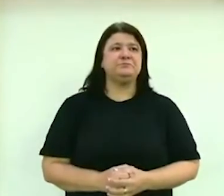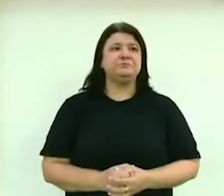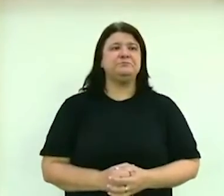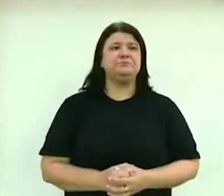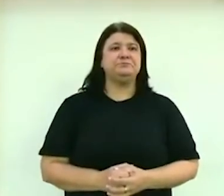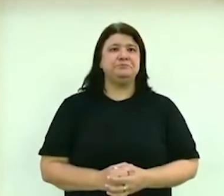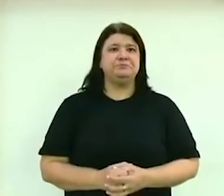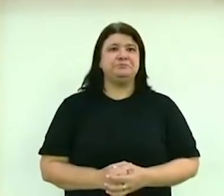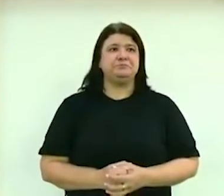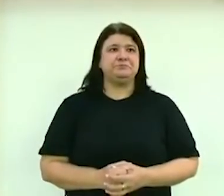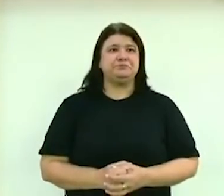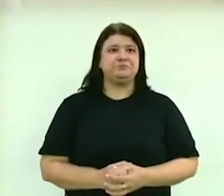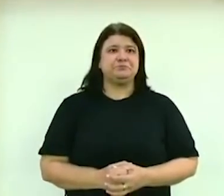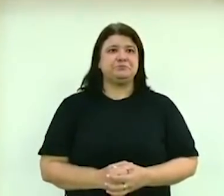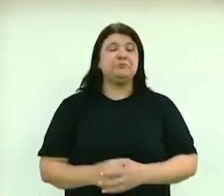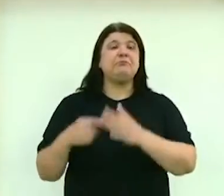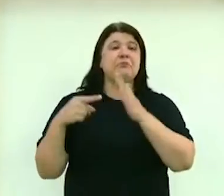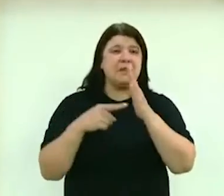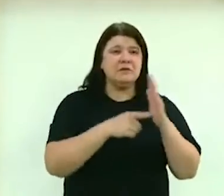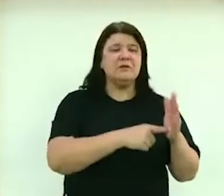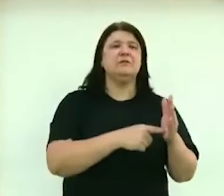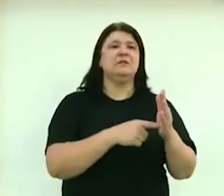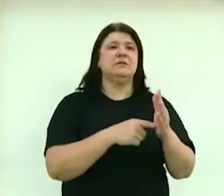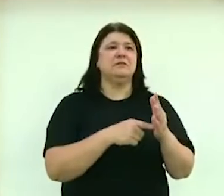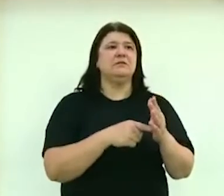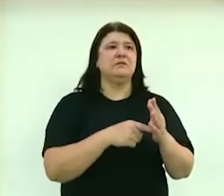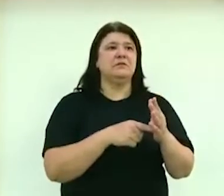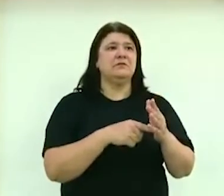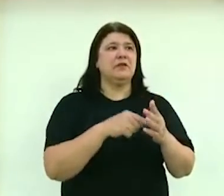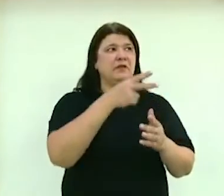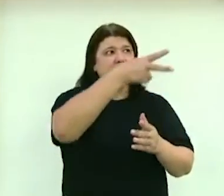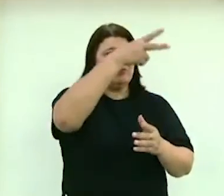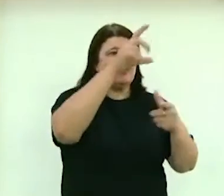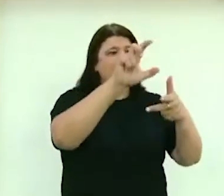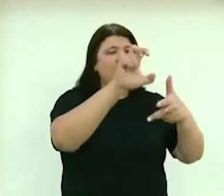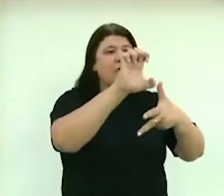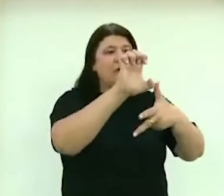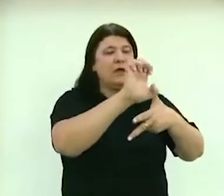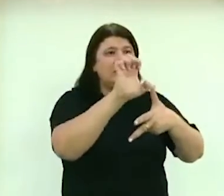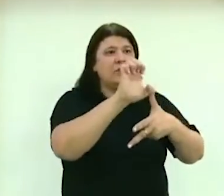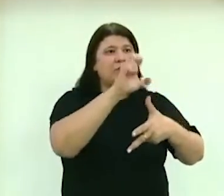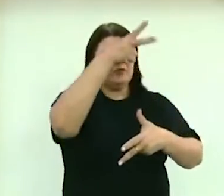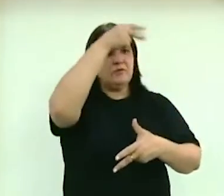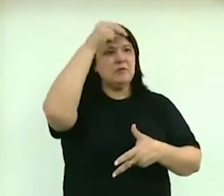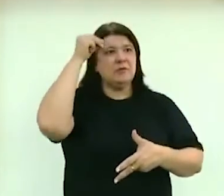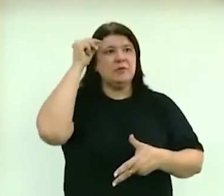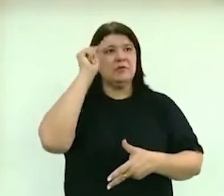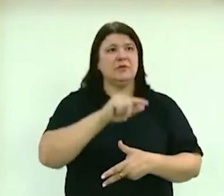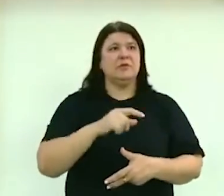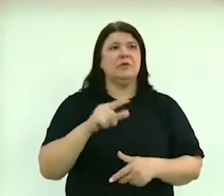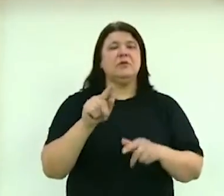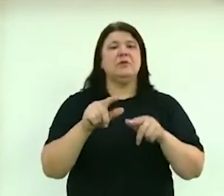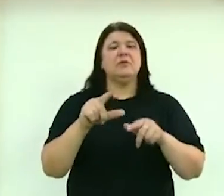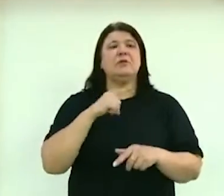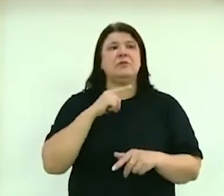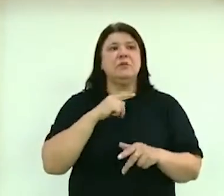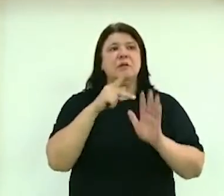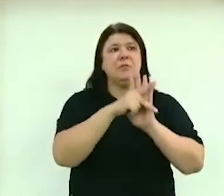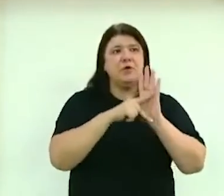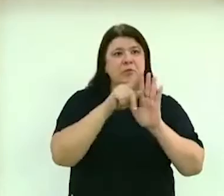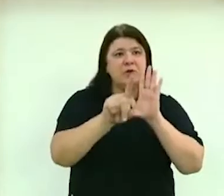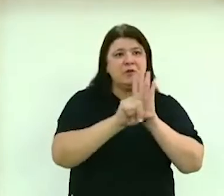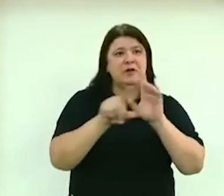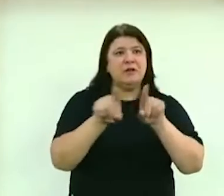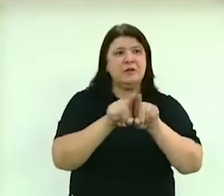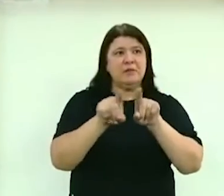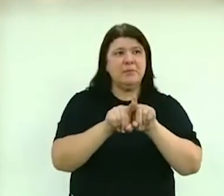As indicações de Vossa Excelência serão encaminhadas ao Executivo Municipal. Perfeito, obrigado. A gente tem um projeto de lei que está tramitando nesta casa